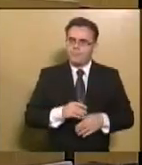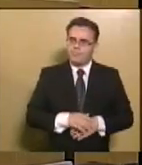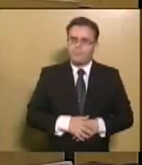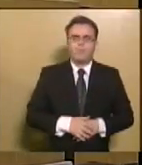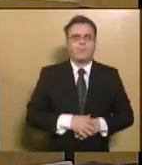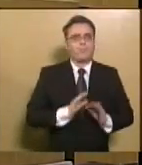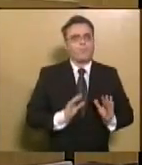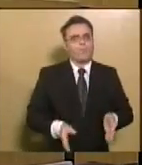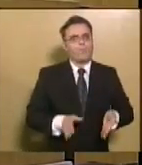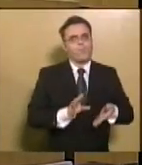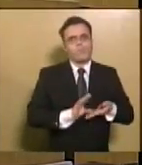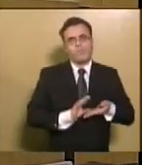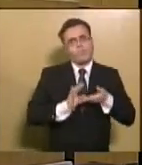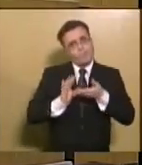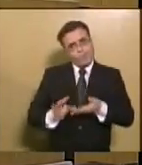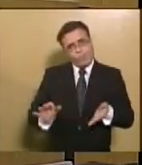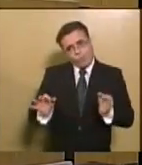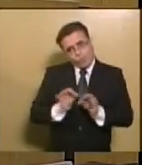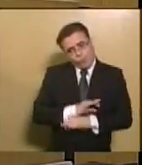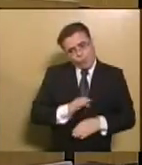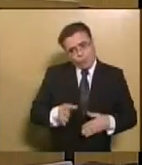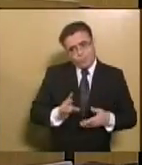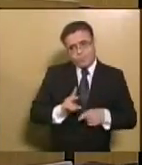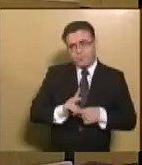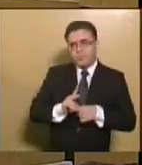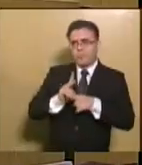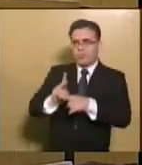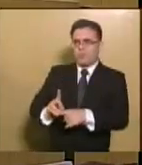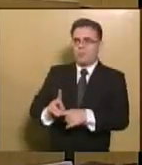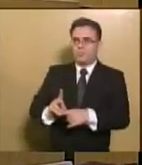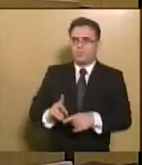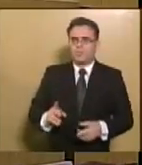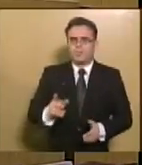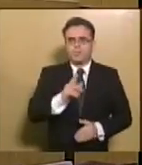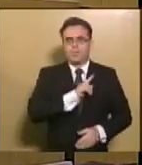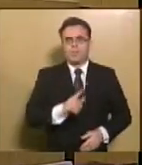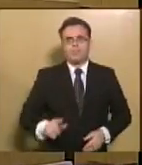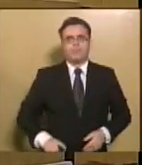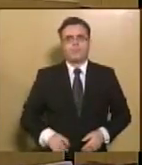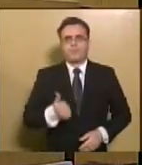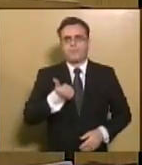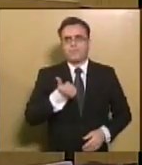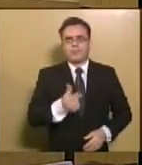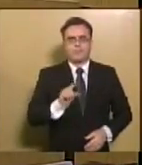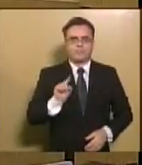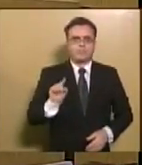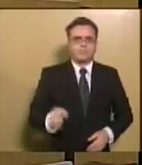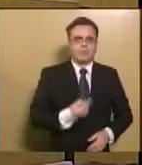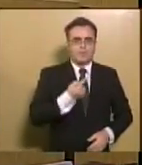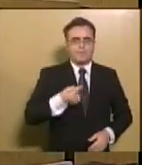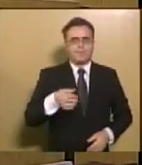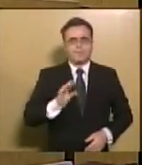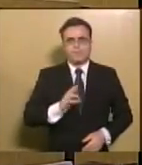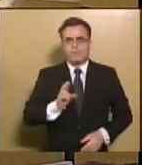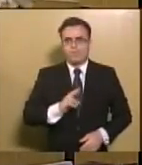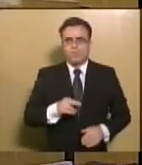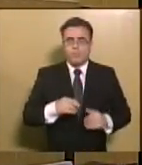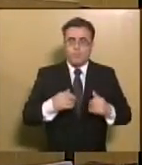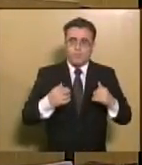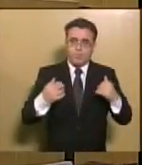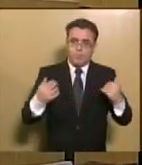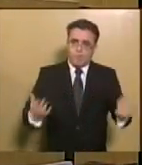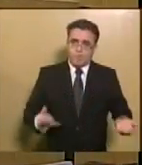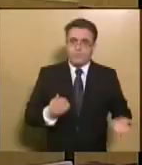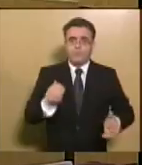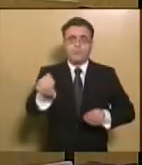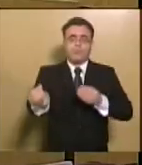fez o seu dever de casa e emprestou ao governador R$ 12 milhões. E aí também a gente não sabe como